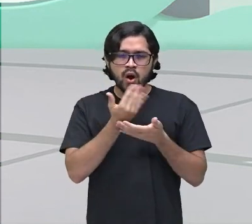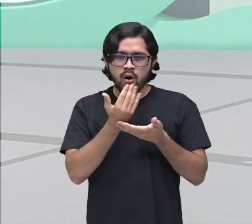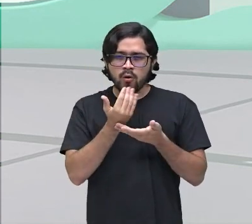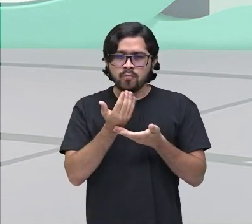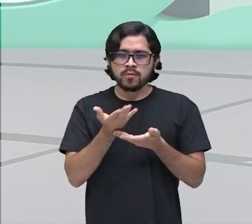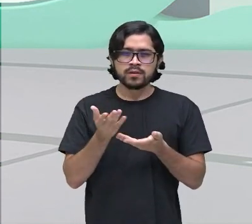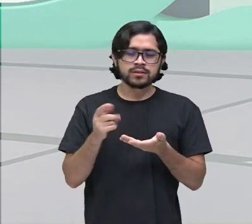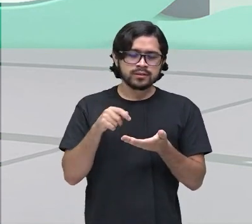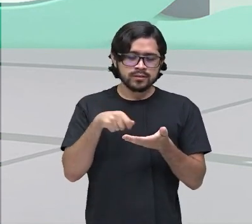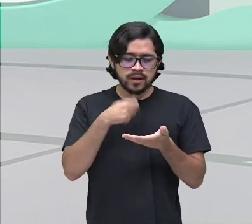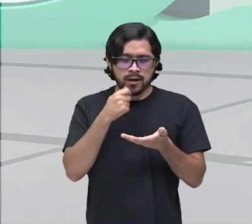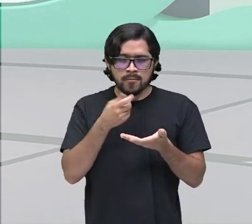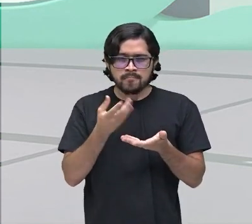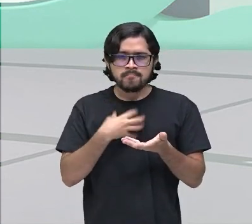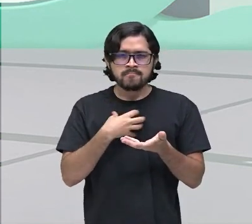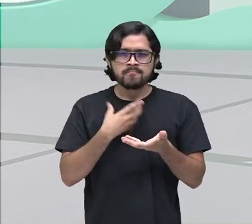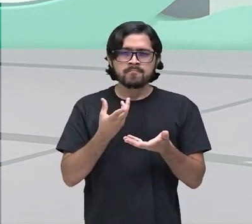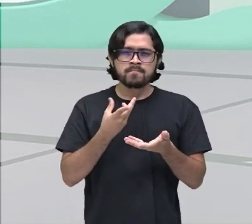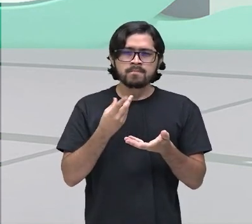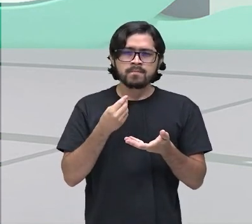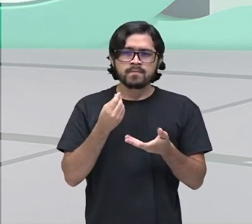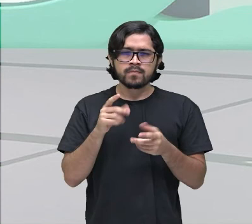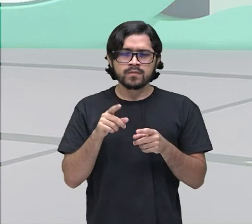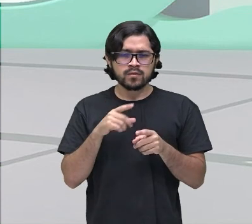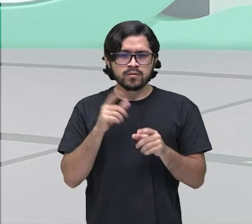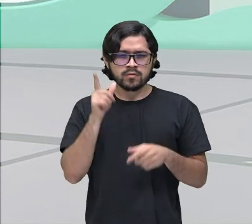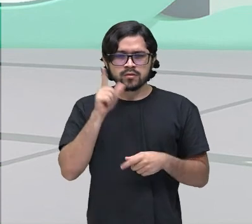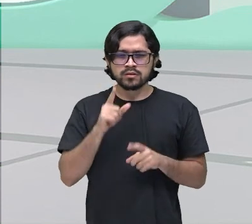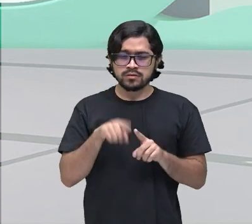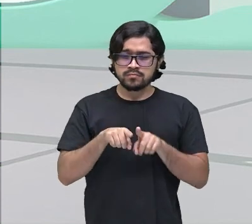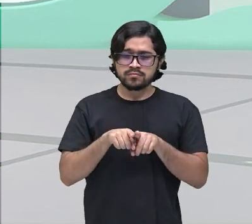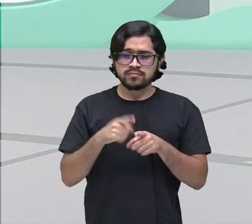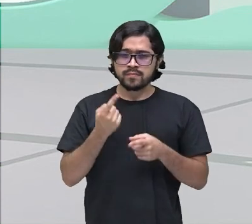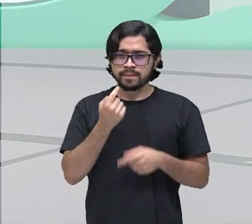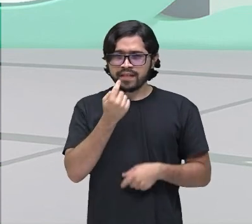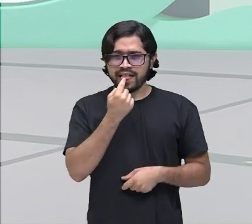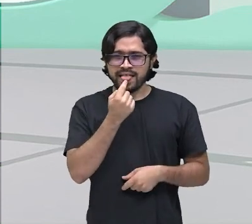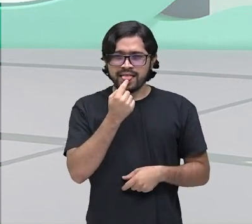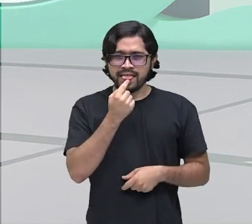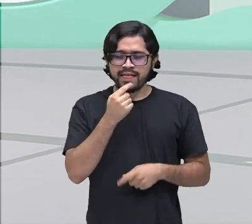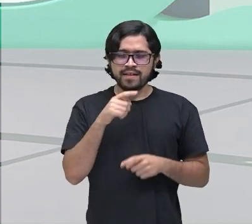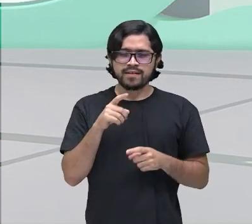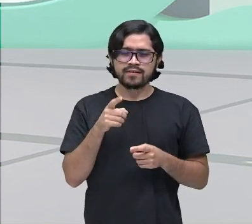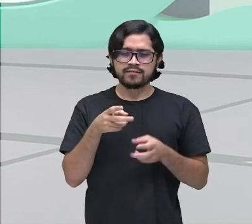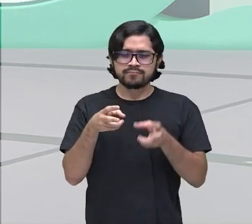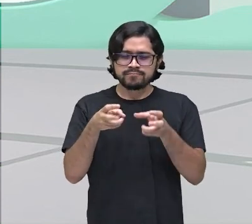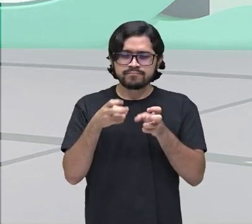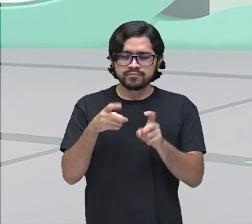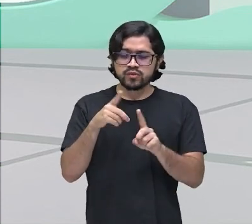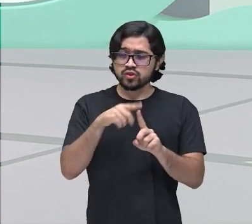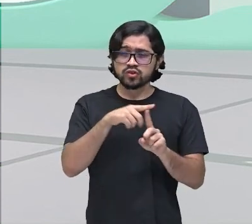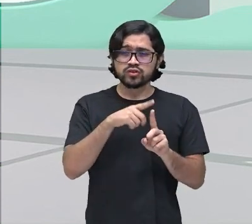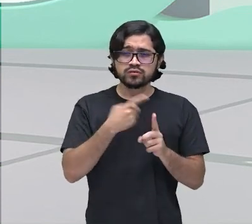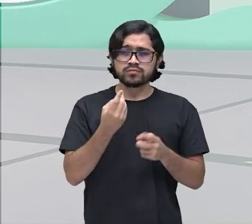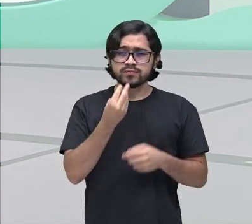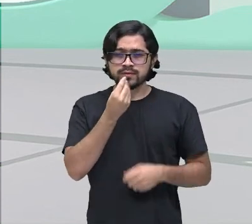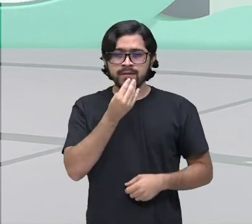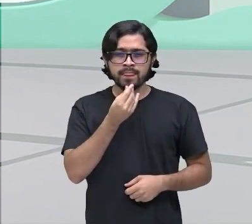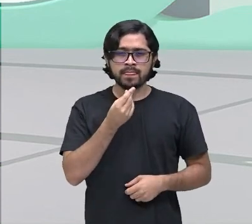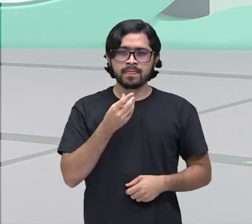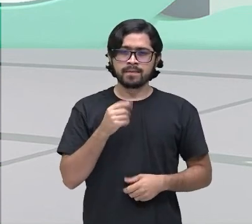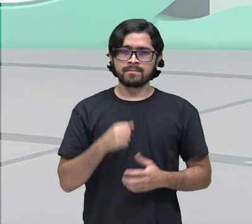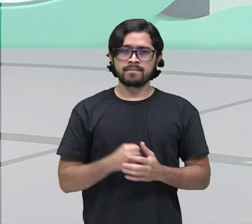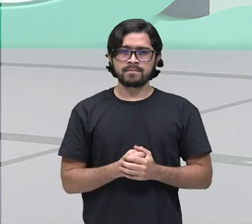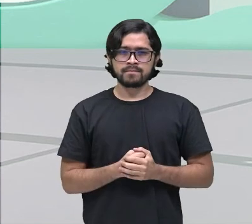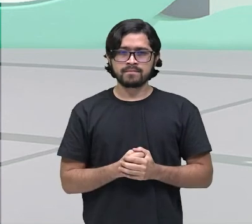consegue capturar esse sabor por meio das papilas gustativas ou botões gustativos que estão presentes na nossa